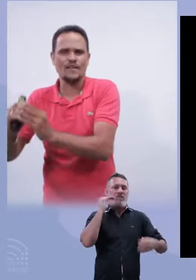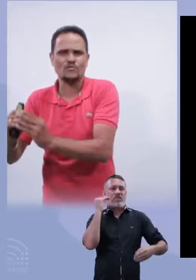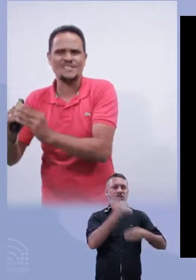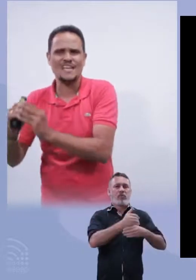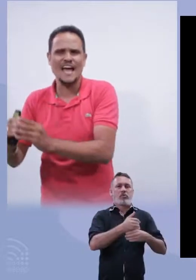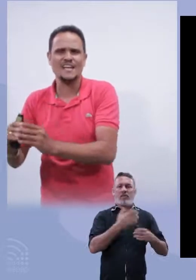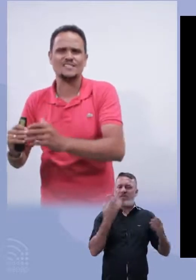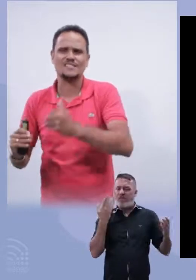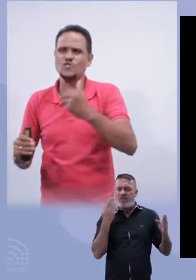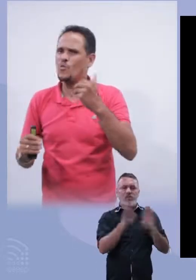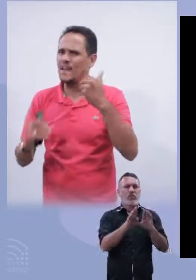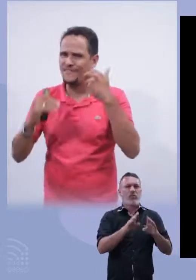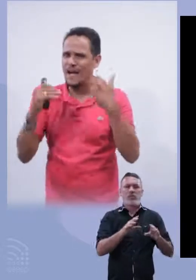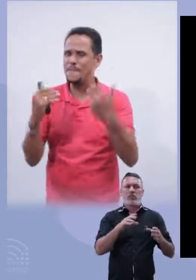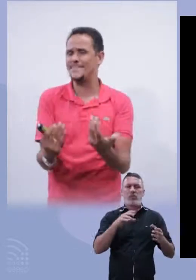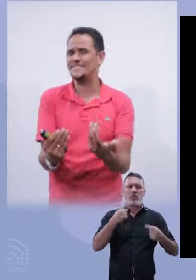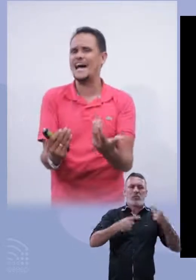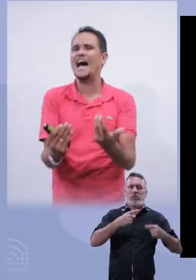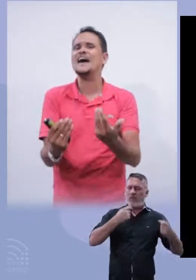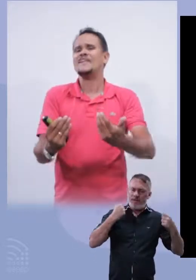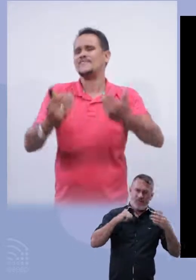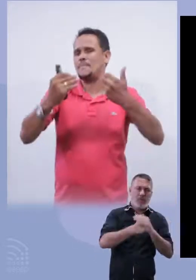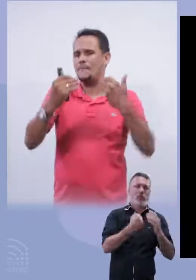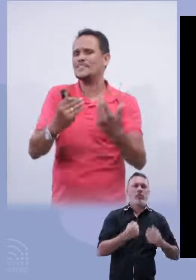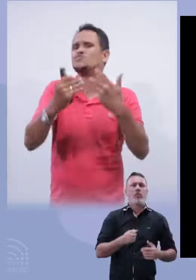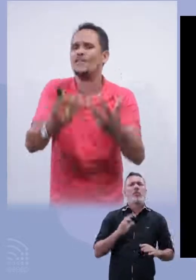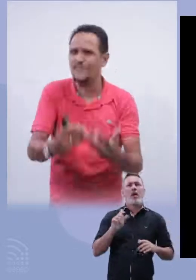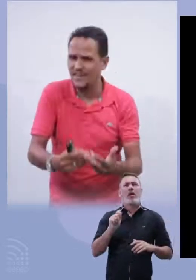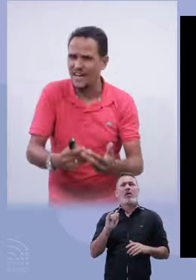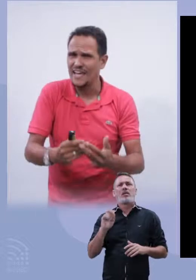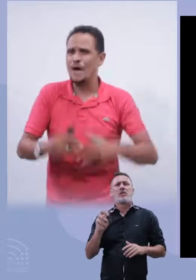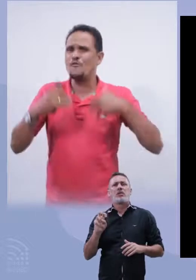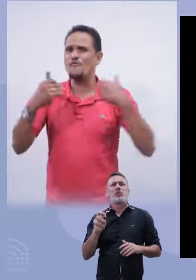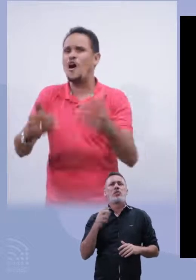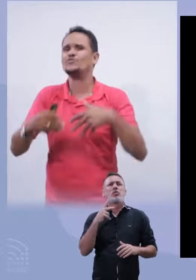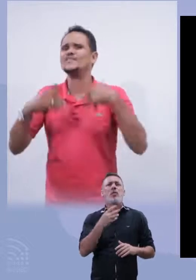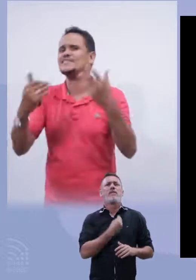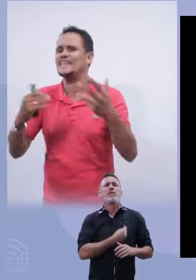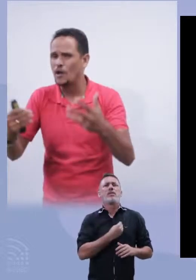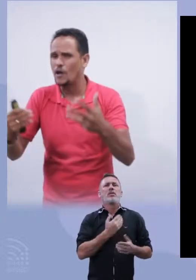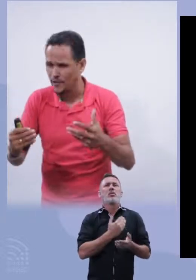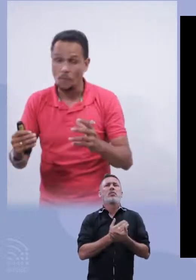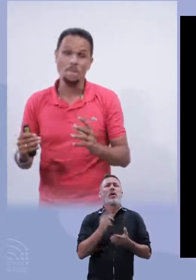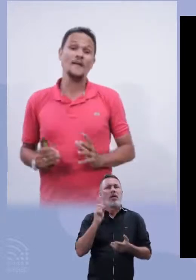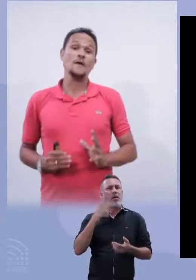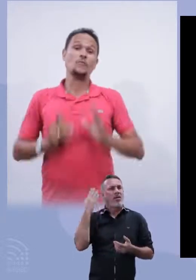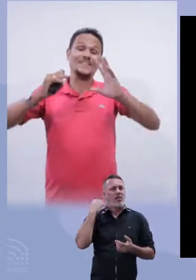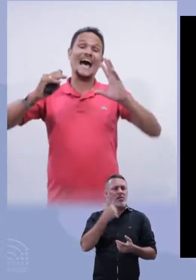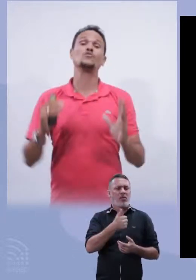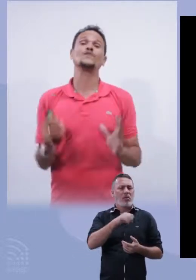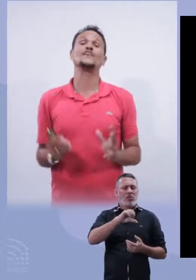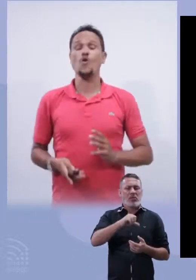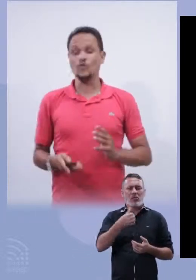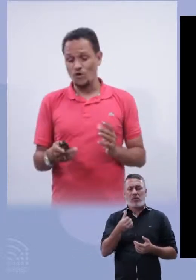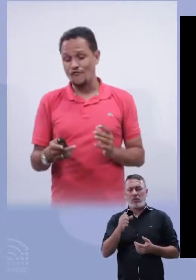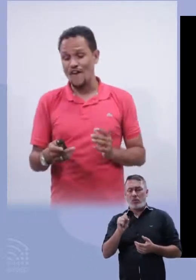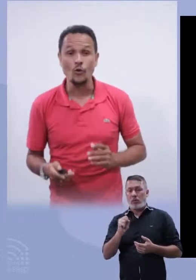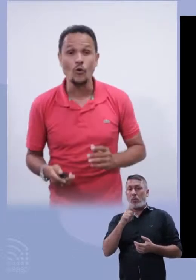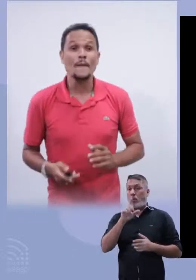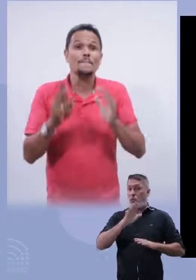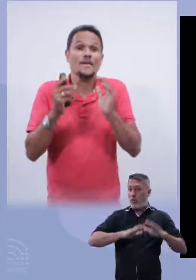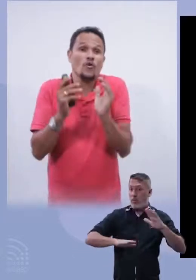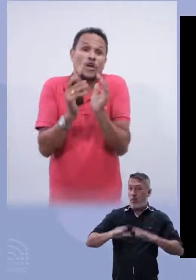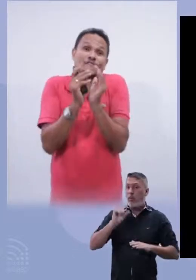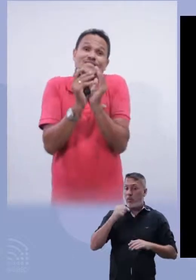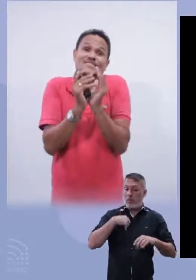que momento esse AI-5 ele vai passar a fazer parte da sua vida lá por volta de 68? Cuidado que quando eu